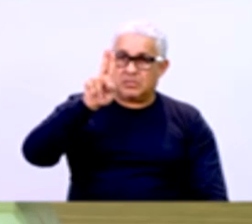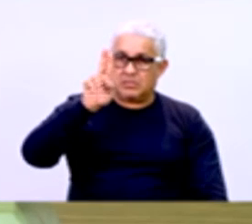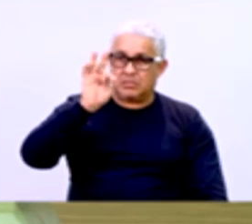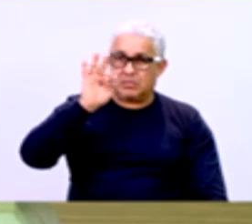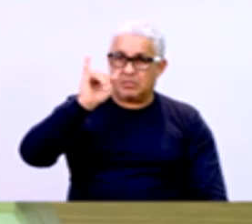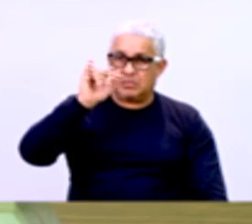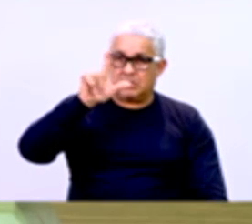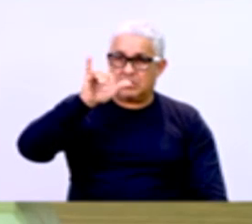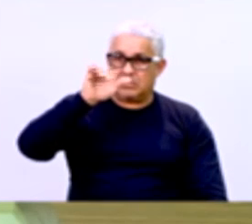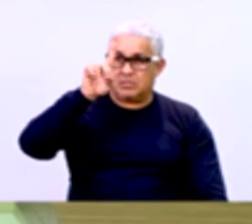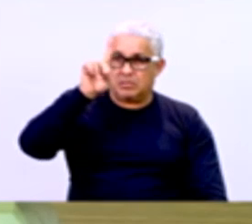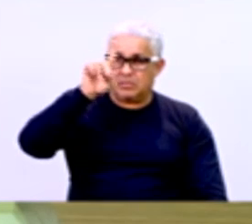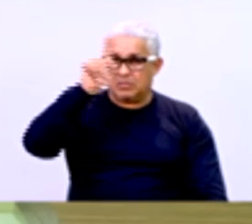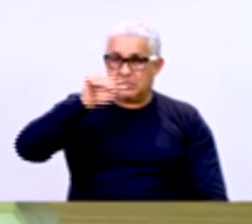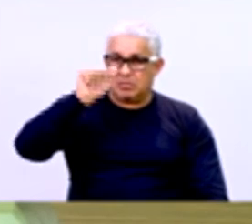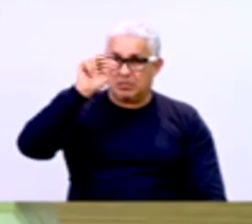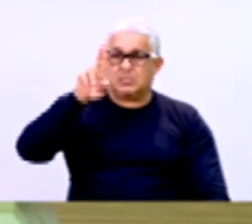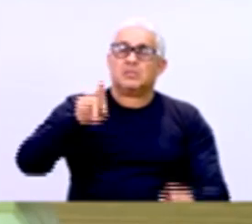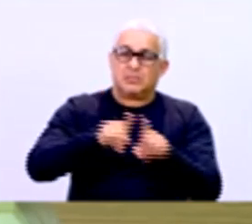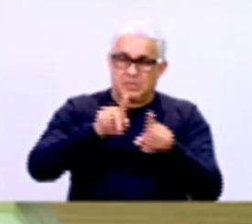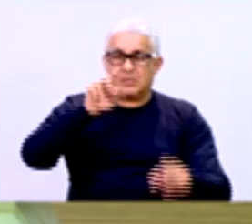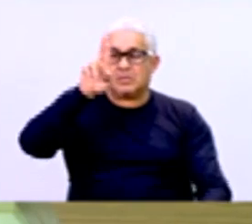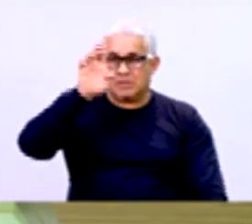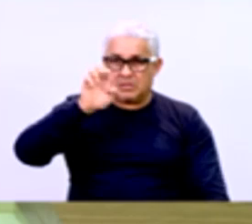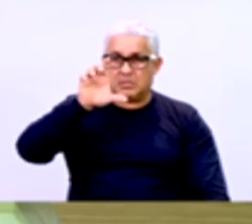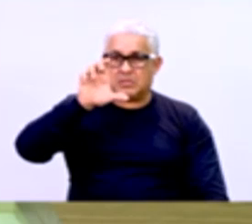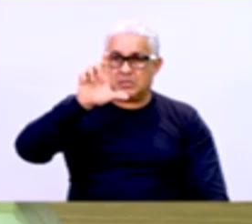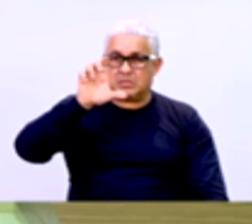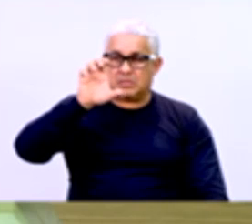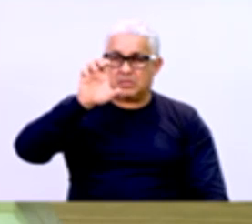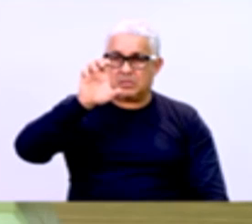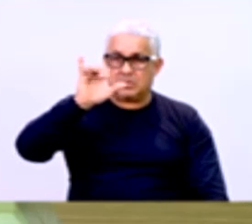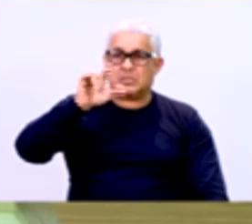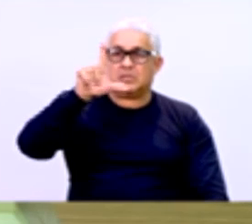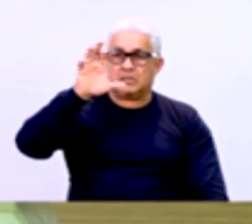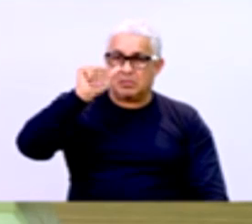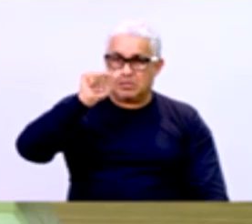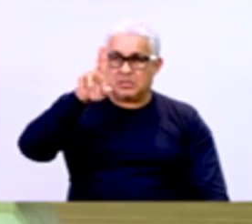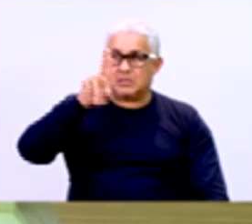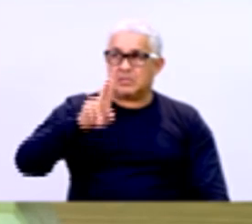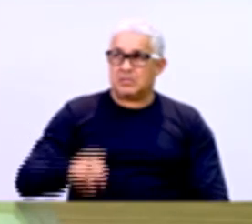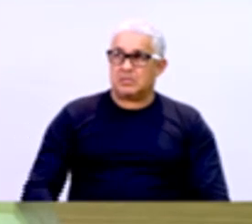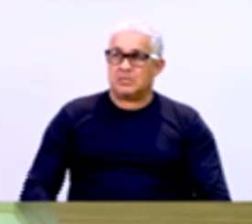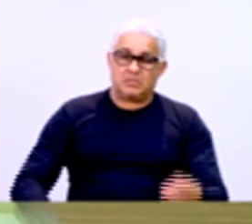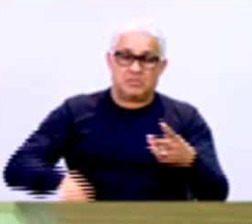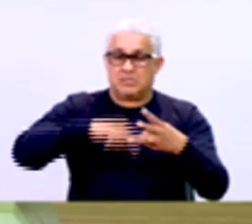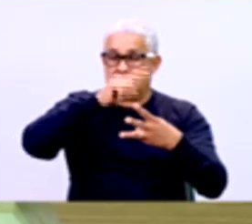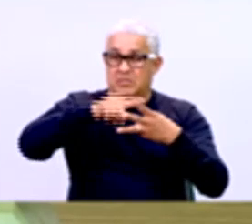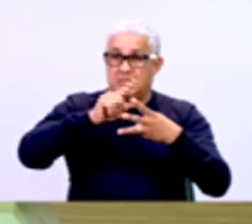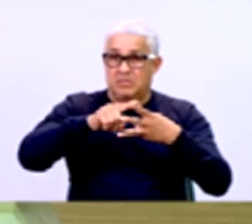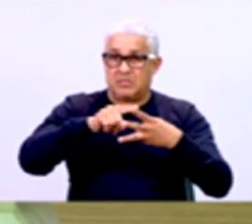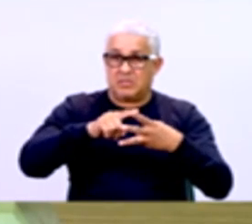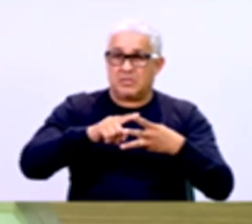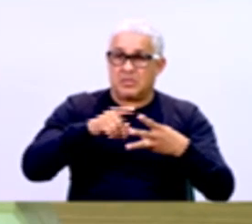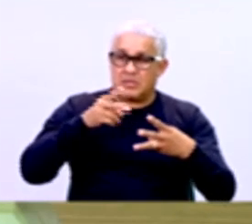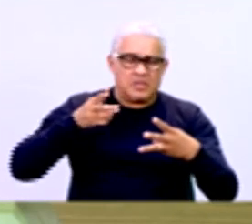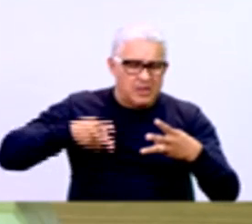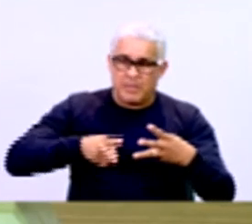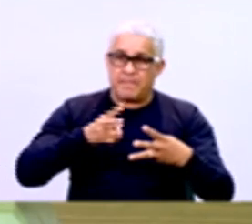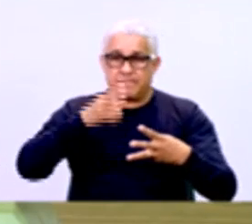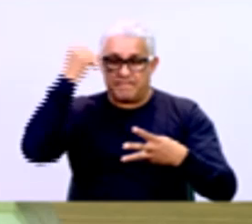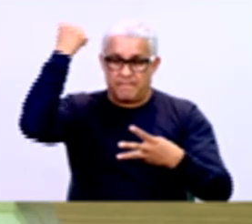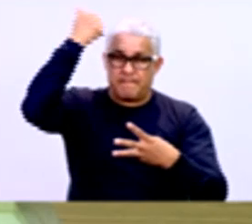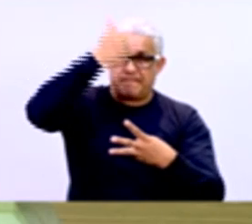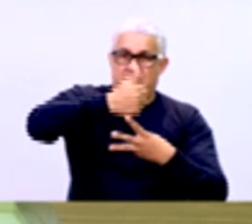o reduzir, ele vem sempre em primeiro lugar. Por quê? Uma vez que você produziu um produto ou serviço,